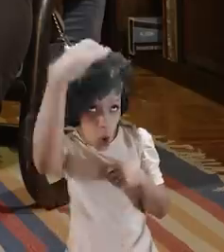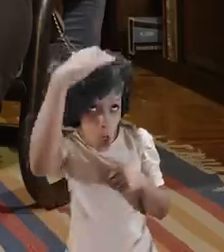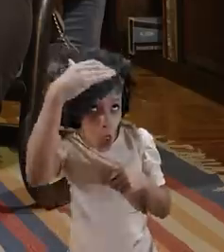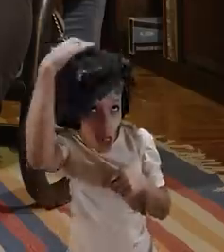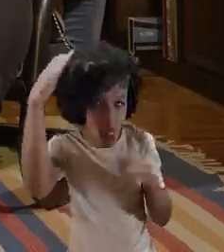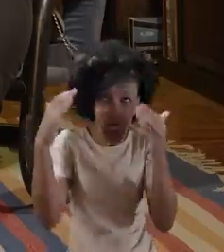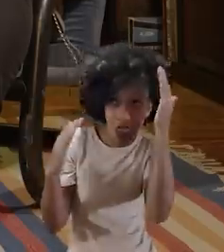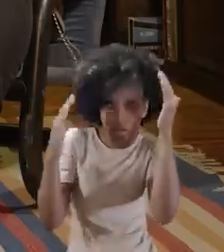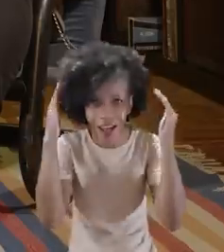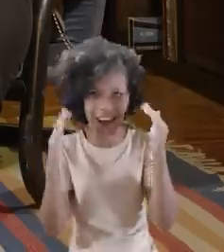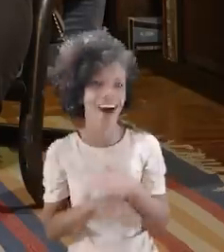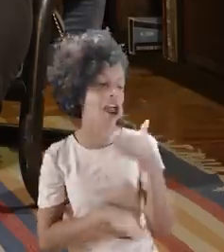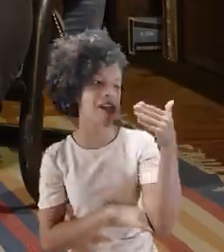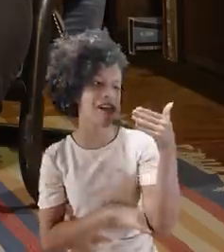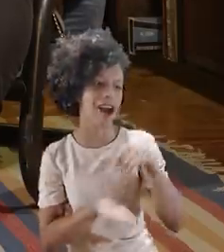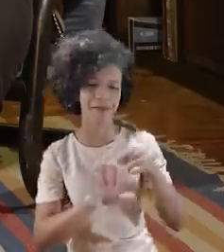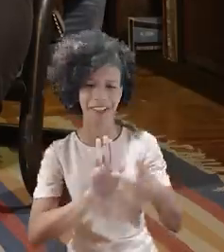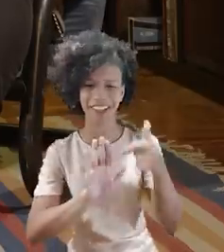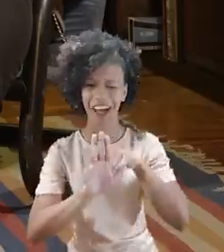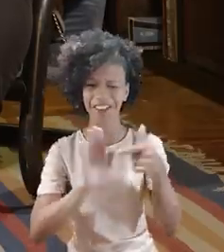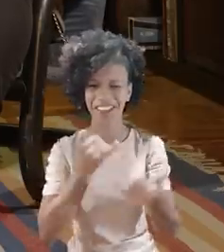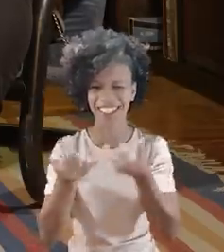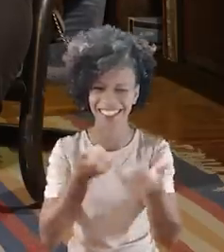dos a mesma tela entendeu fica turismotel